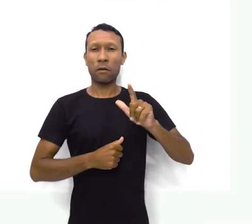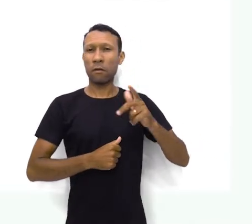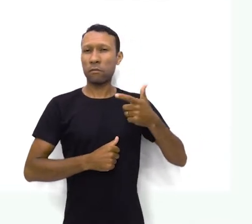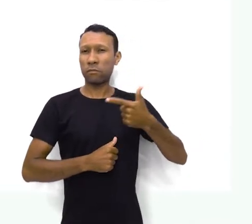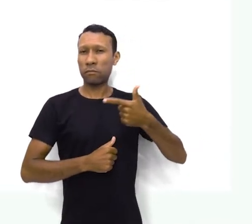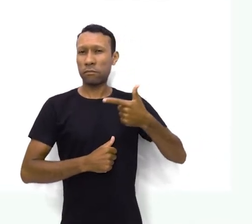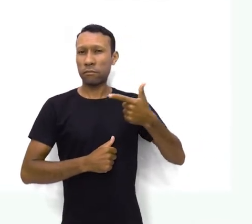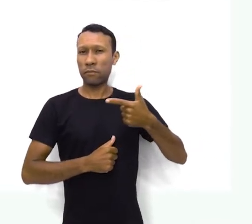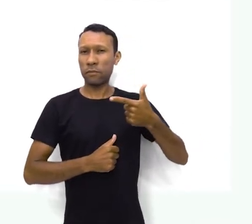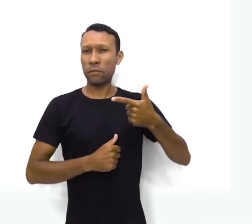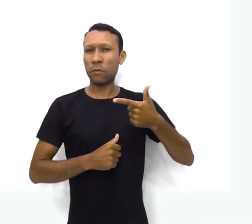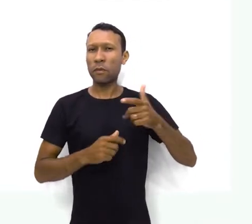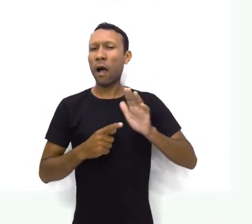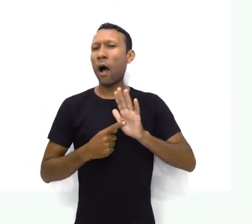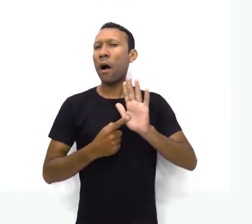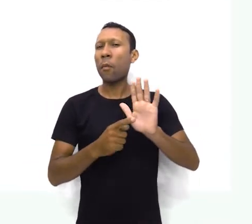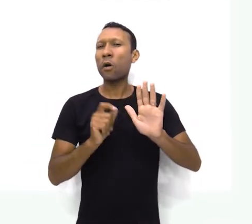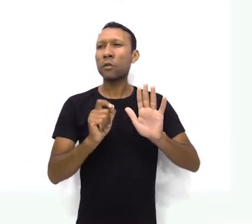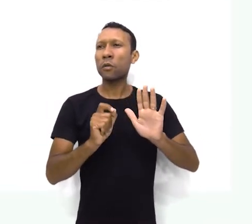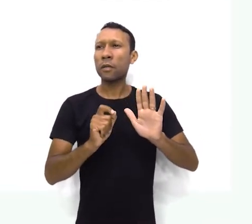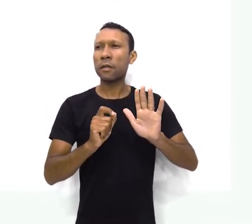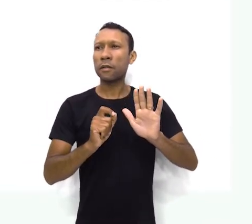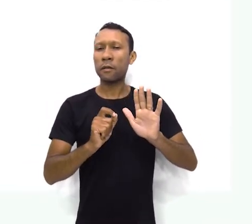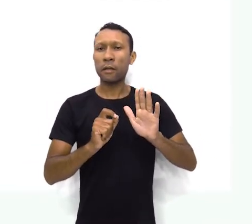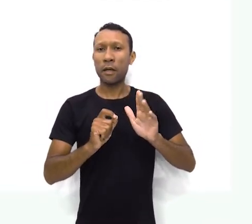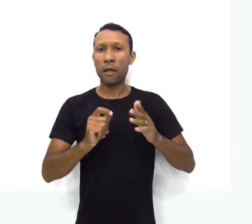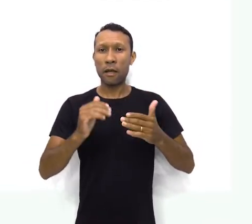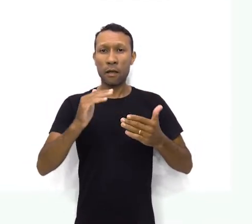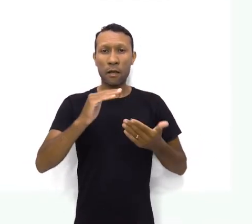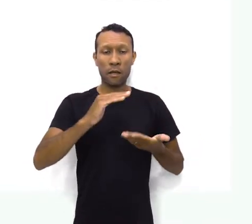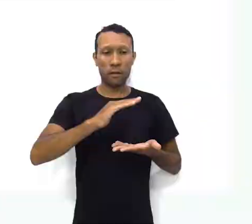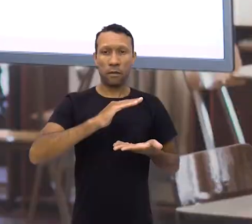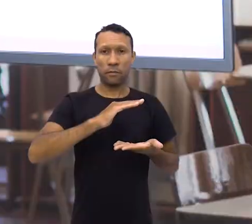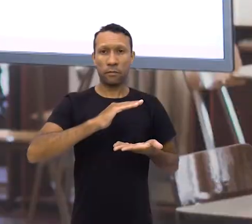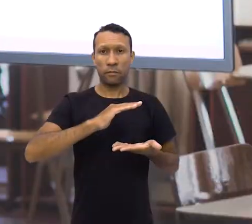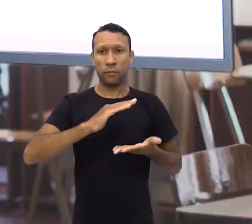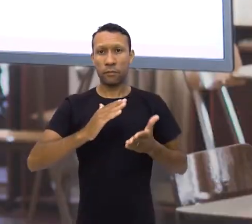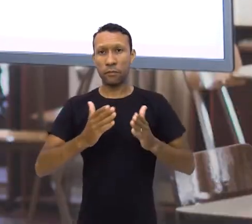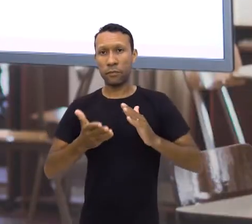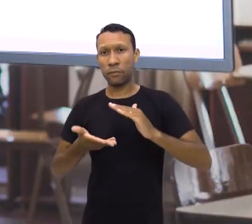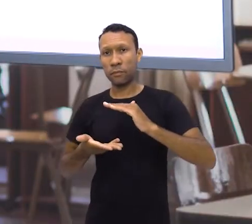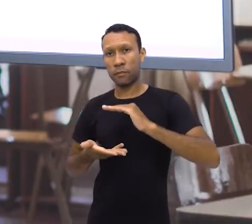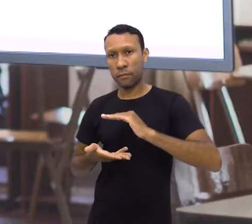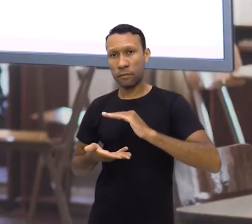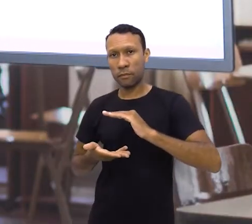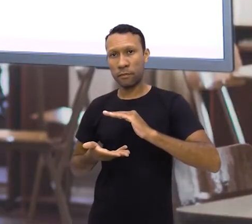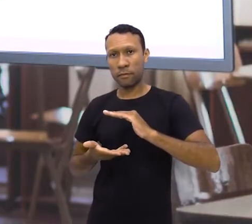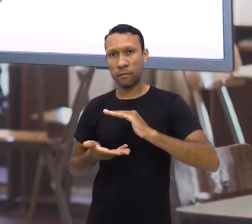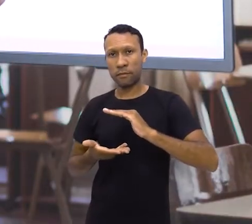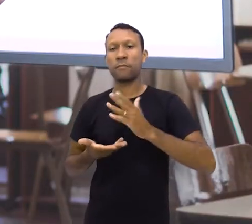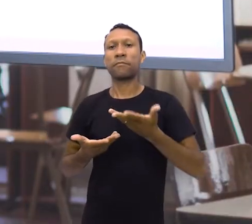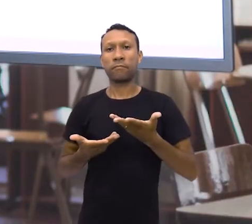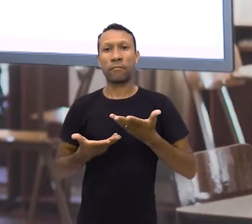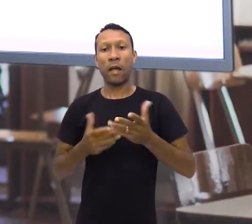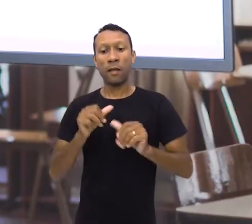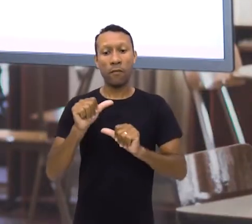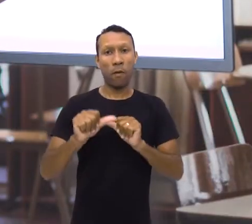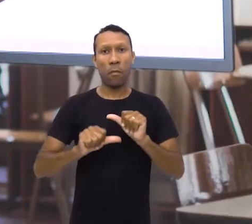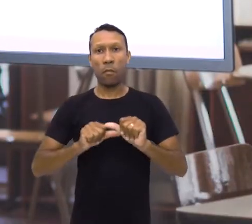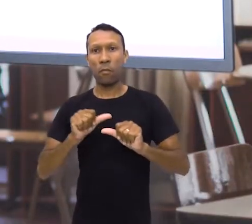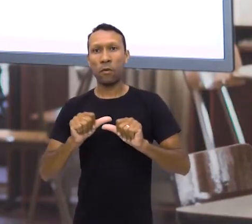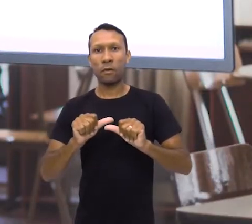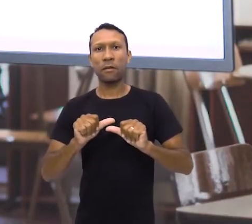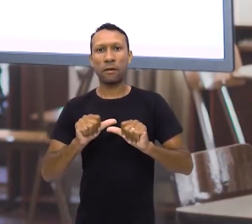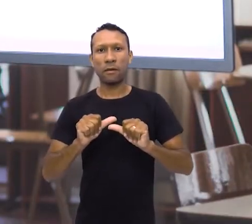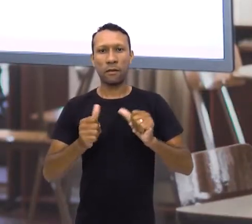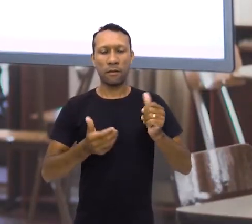obtida aplicando uma transformação da figura 1, assim como a figura 3. A figura 1, aconteceu uma transformação, aconteceu